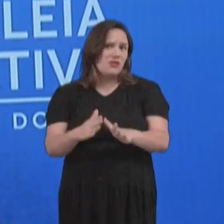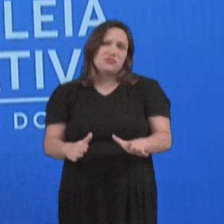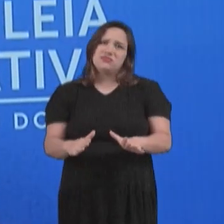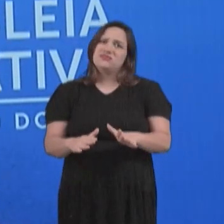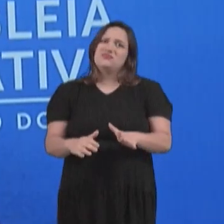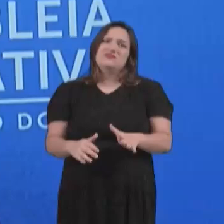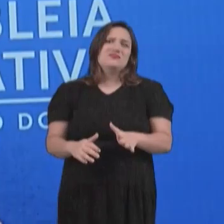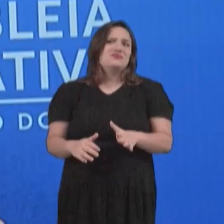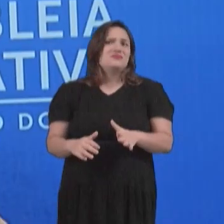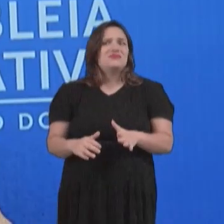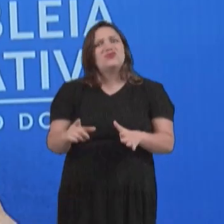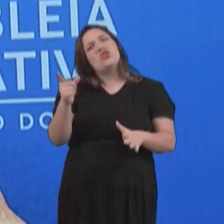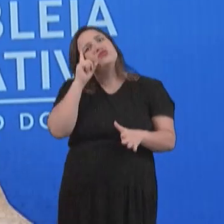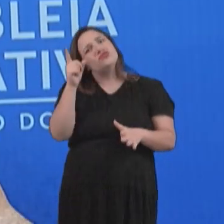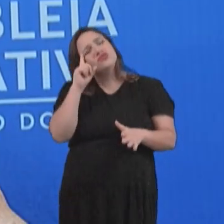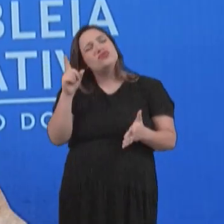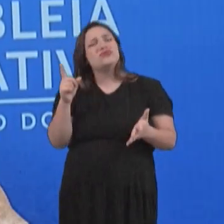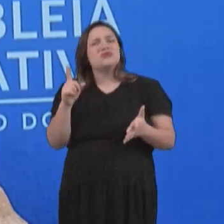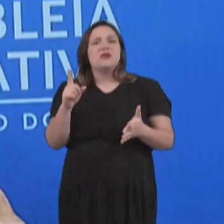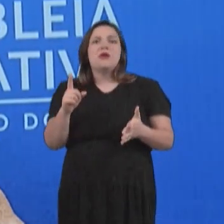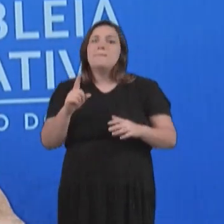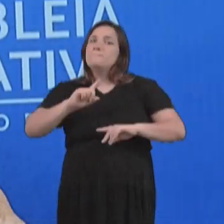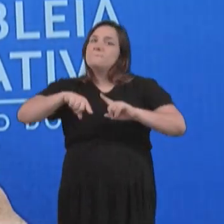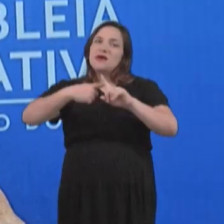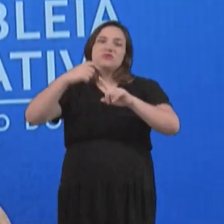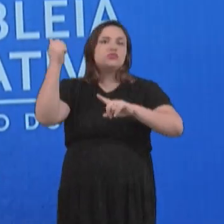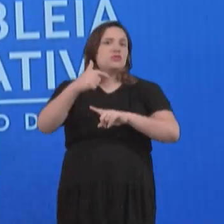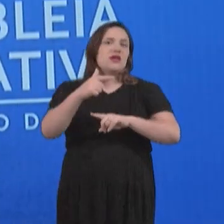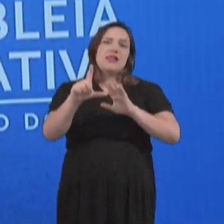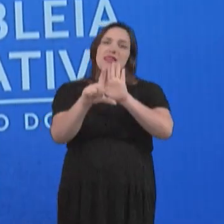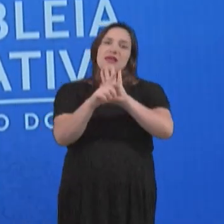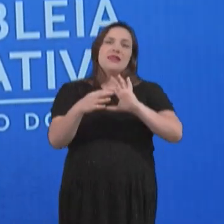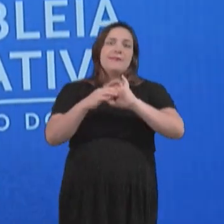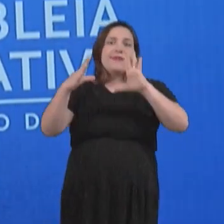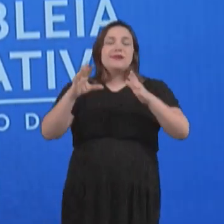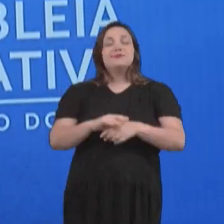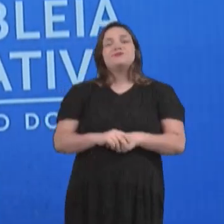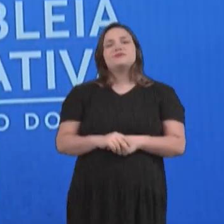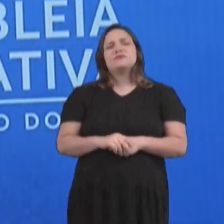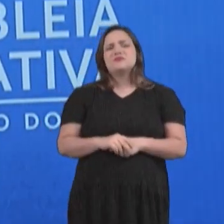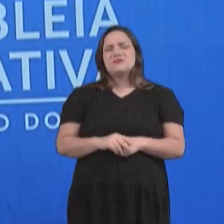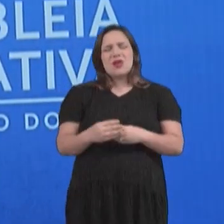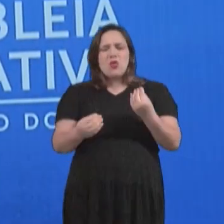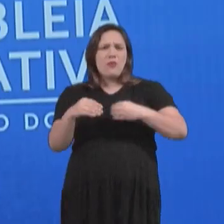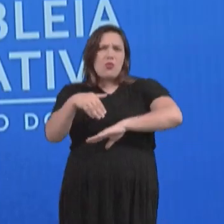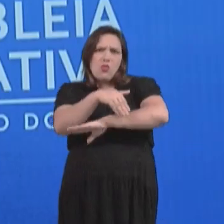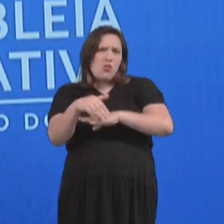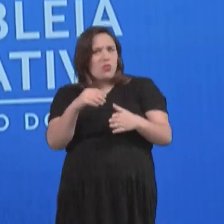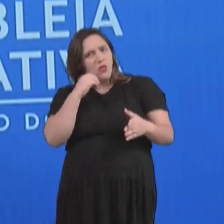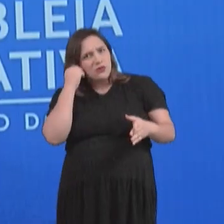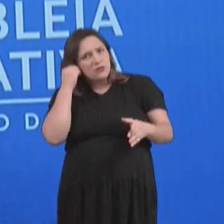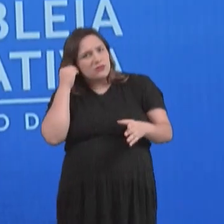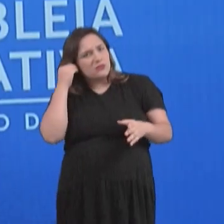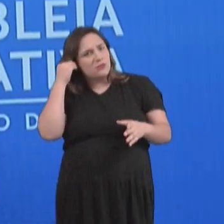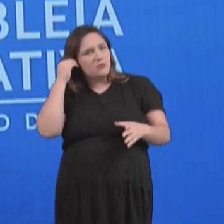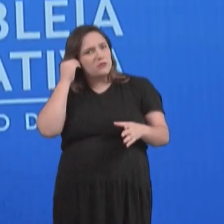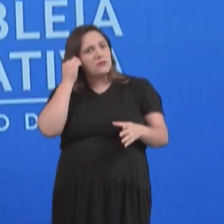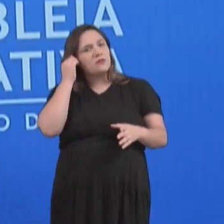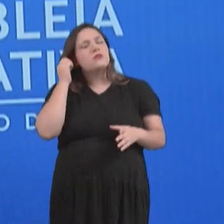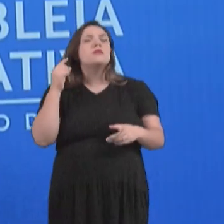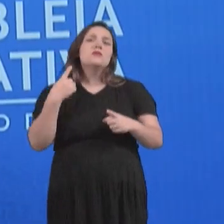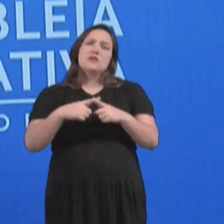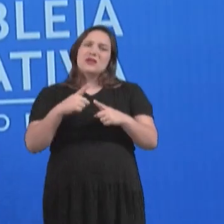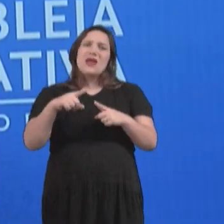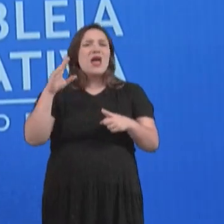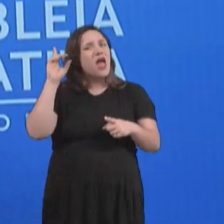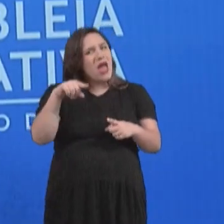peso, quase todos eles acima do permitido pela lei. E, deputado, como é que estão as condições da via, entendendo que é um dos principais gargalos